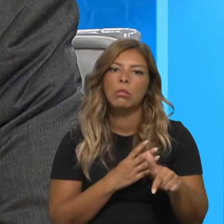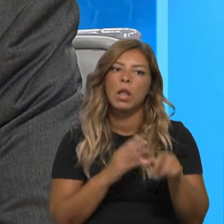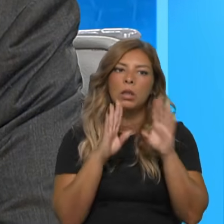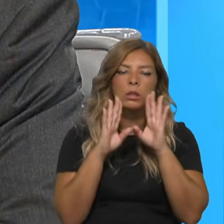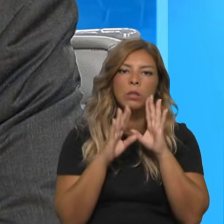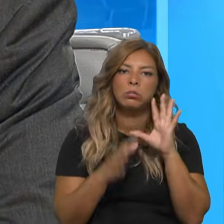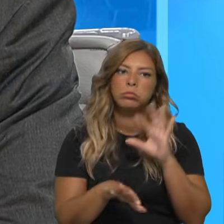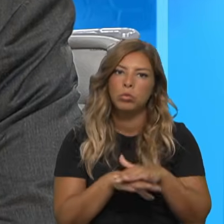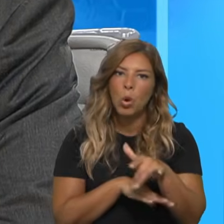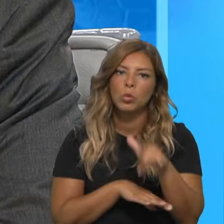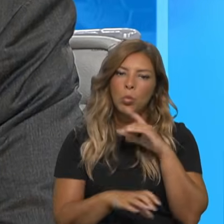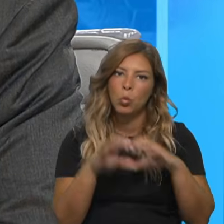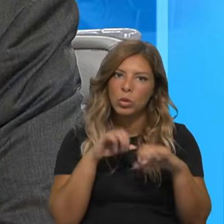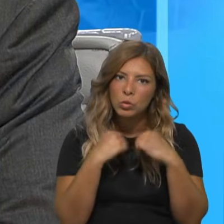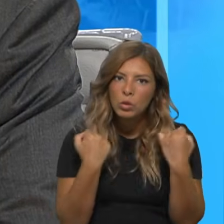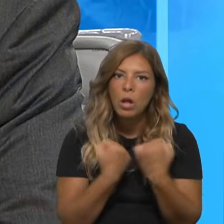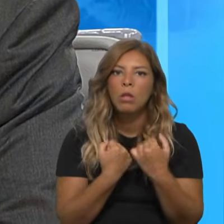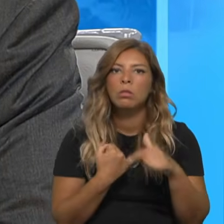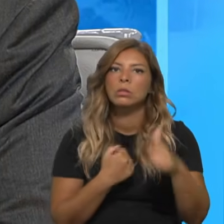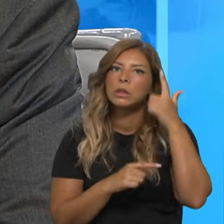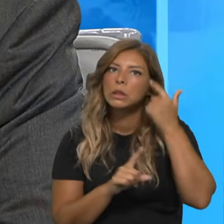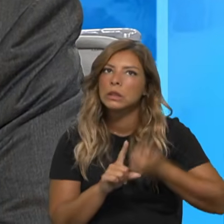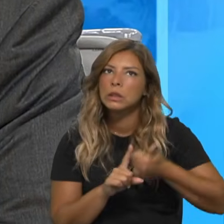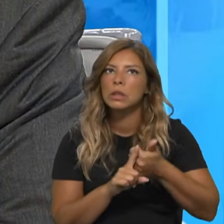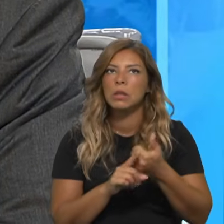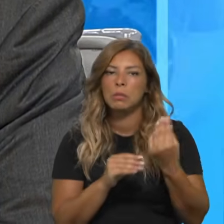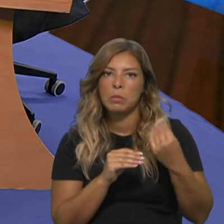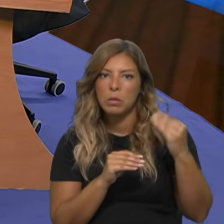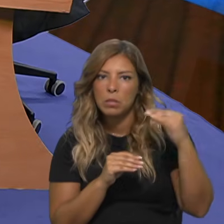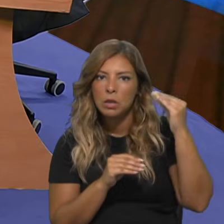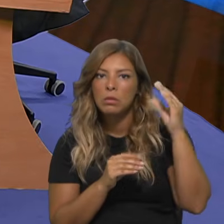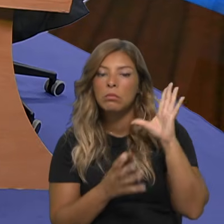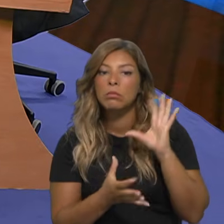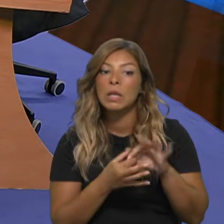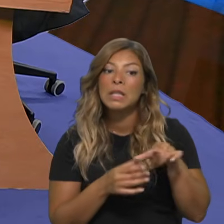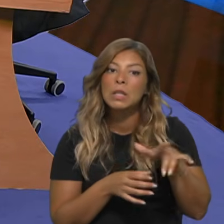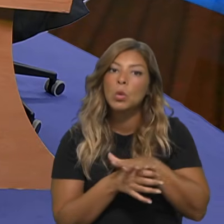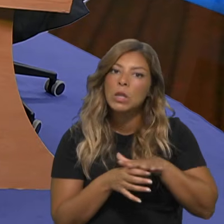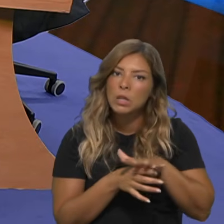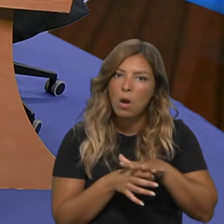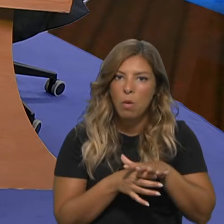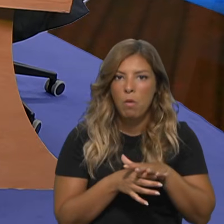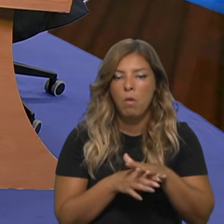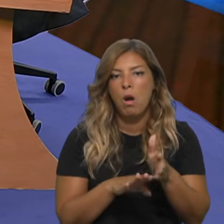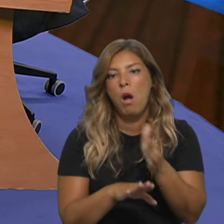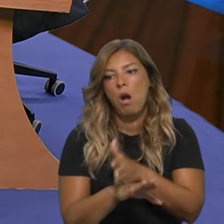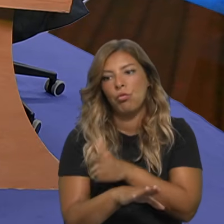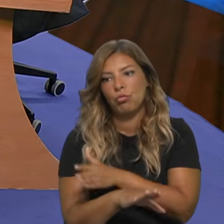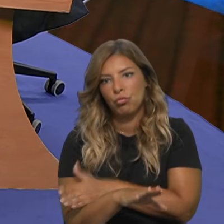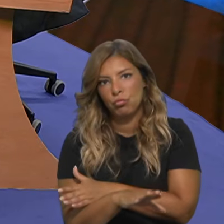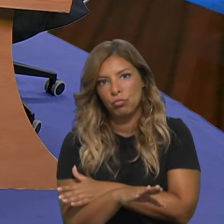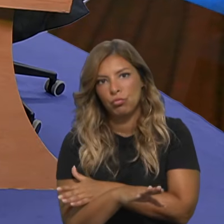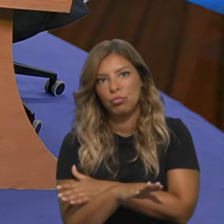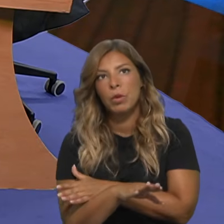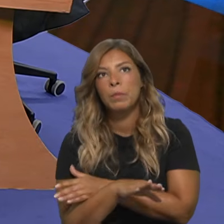atenção da comunicação social foca-se em determinada situação particularmente dramática, mas depois estas situações dramáticas sucedem-se umas a seguir às outras